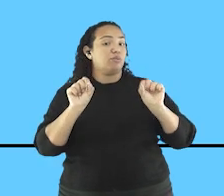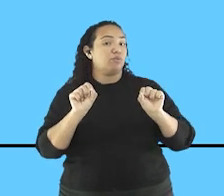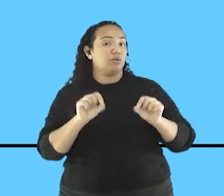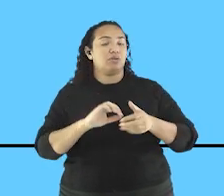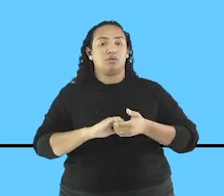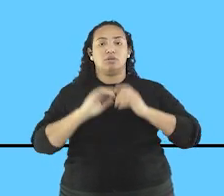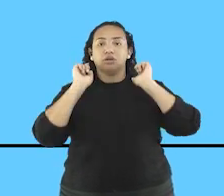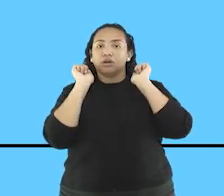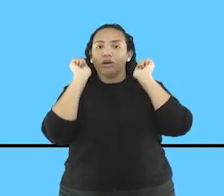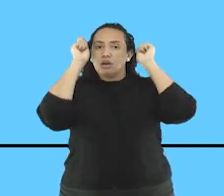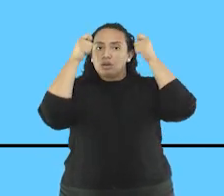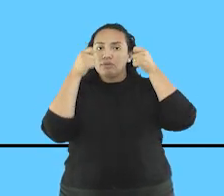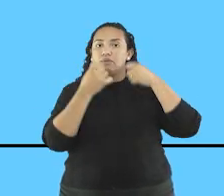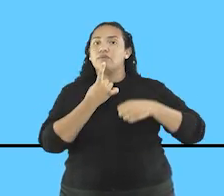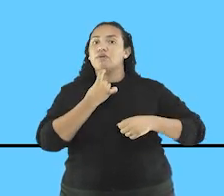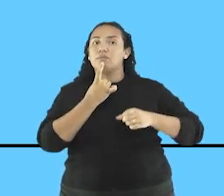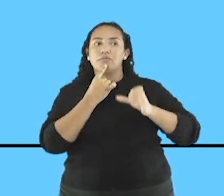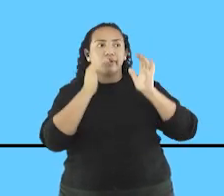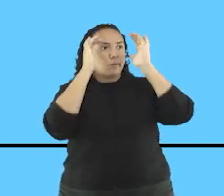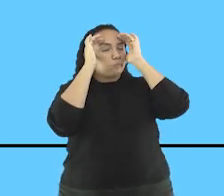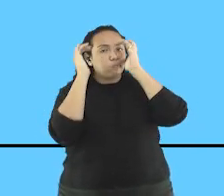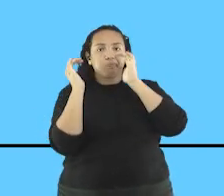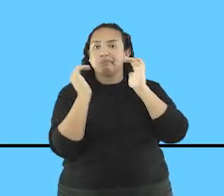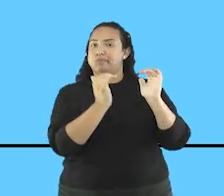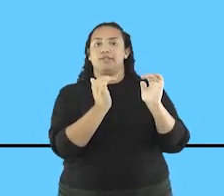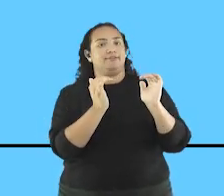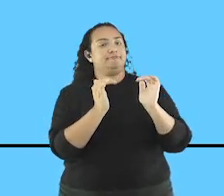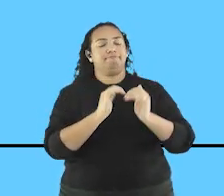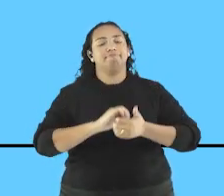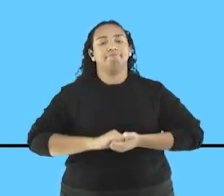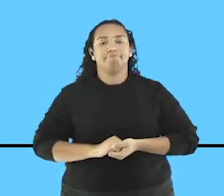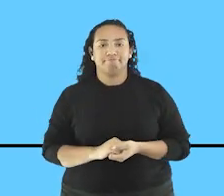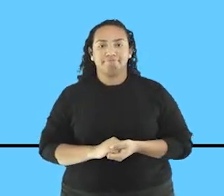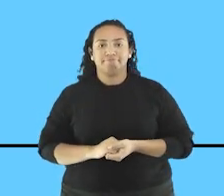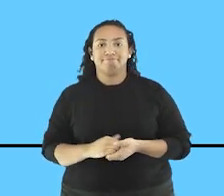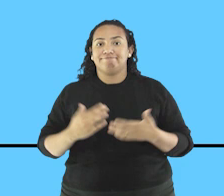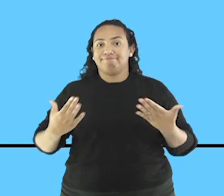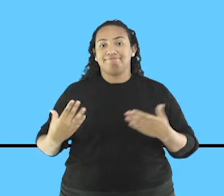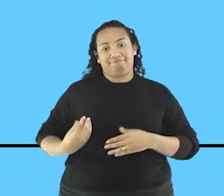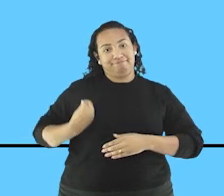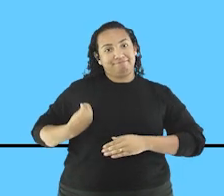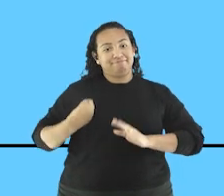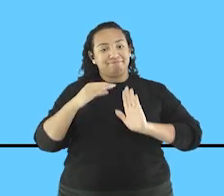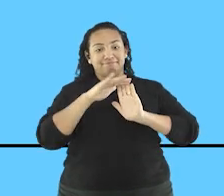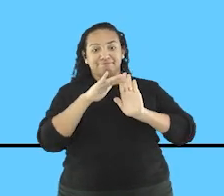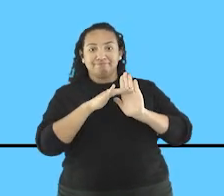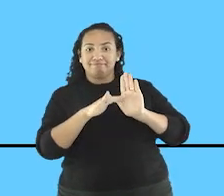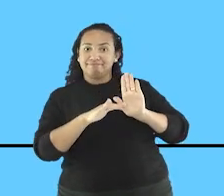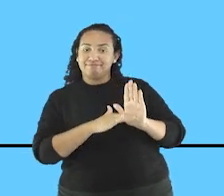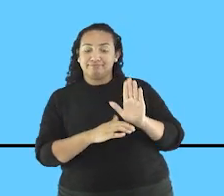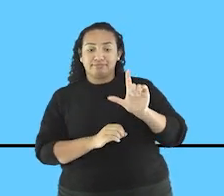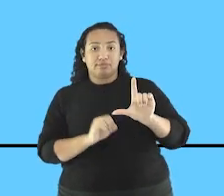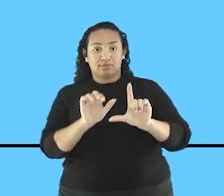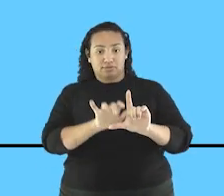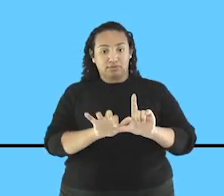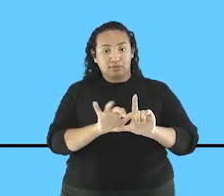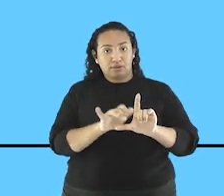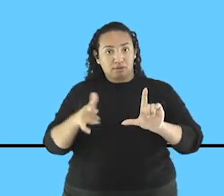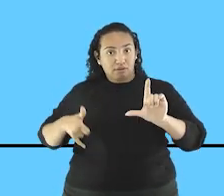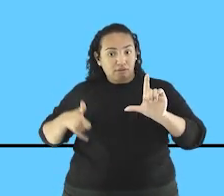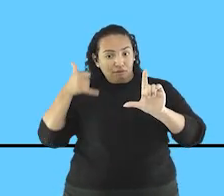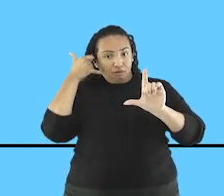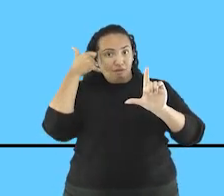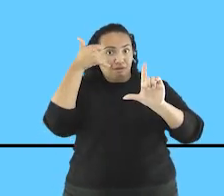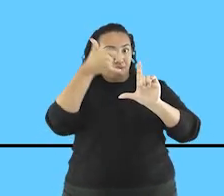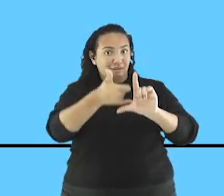é a desobediência de Chapeuzinho Vermelho. Marque a sua presença apontando a câmera do seu